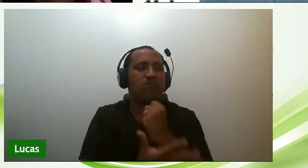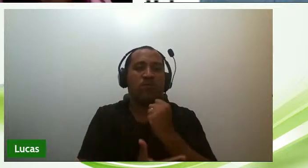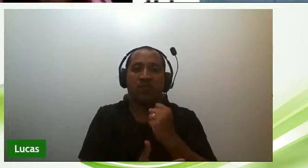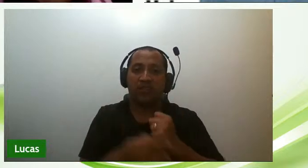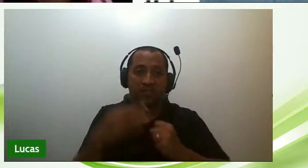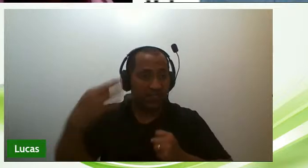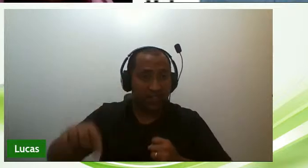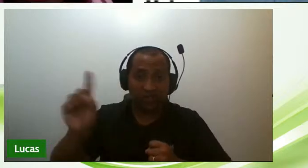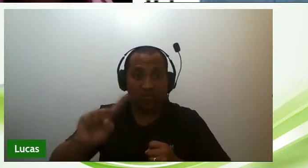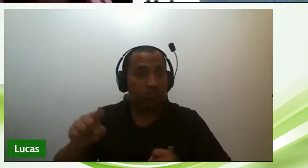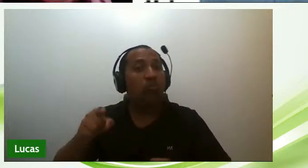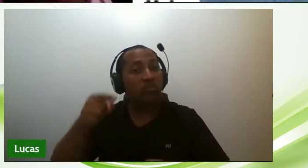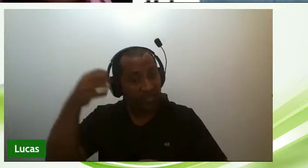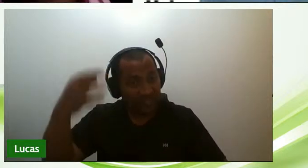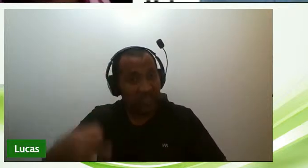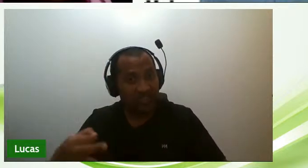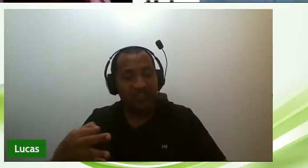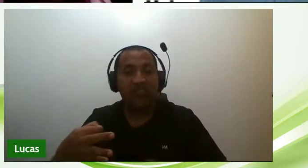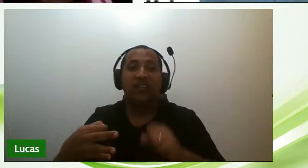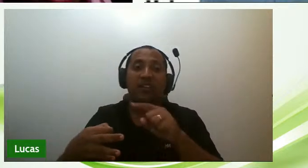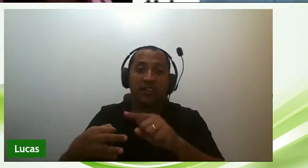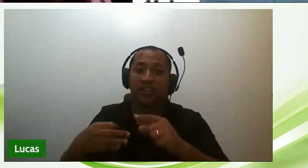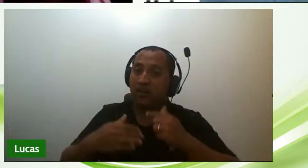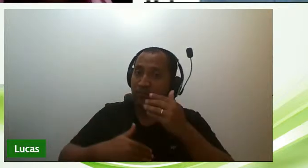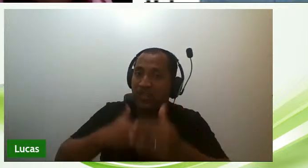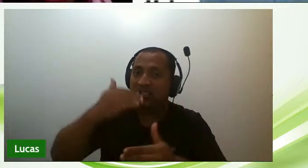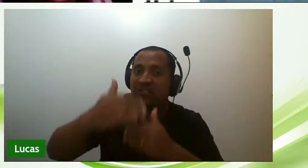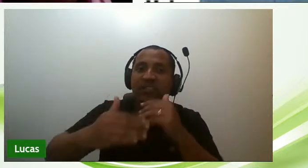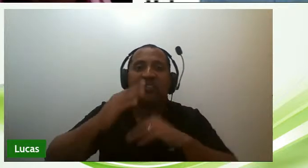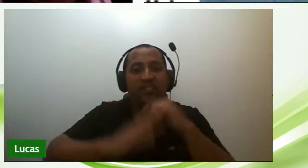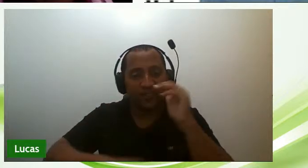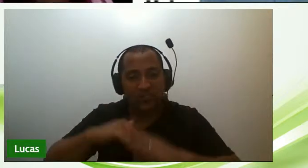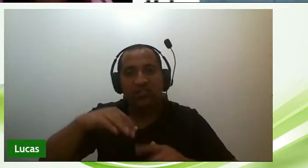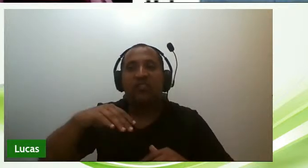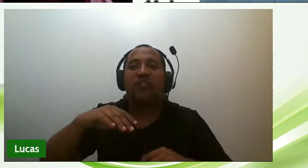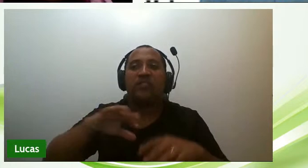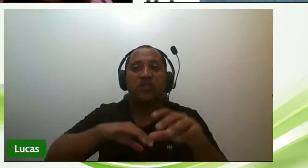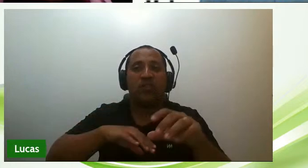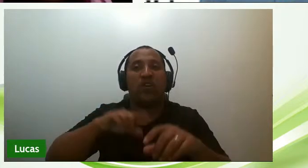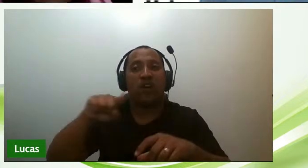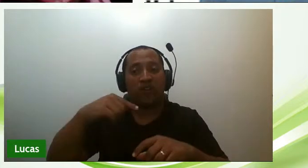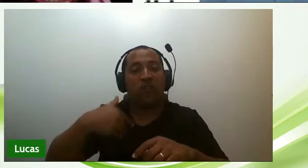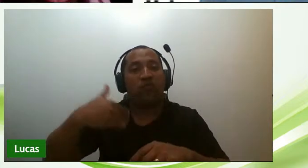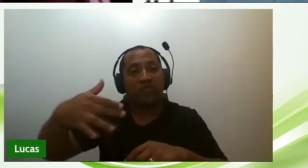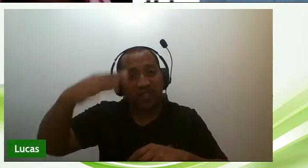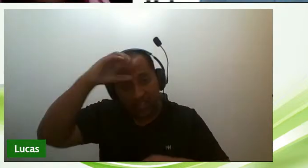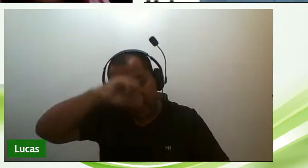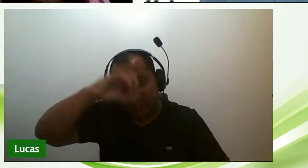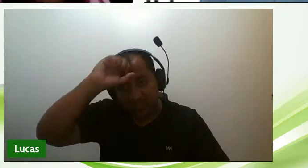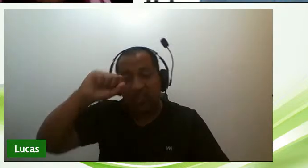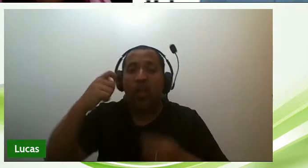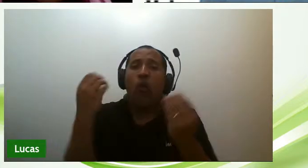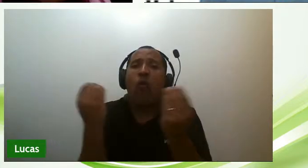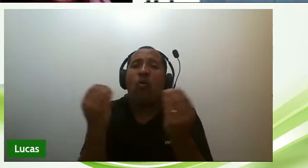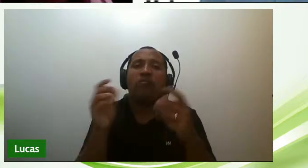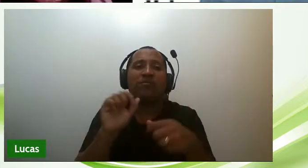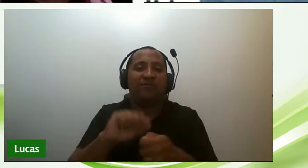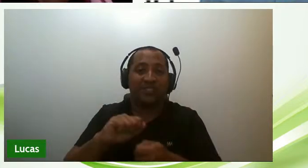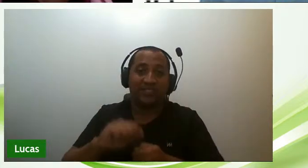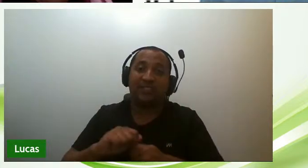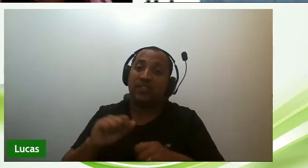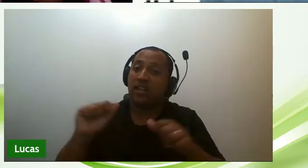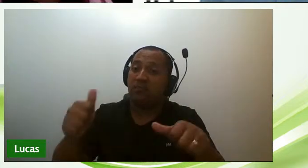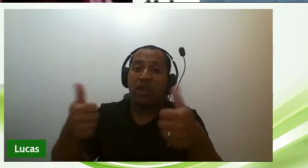ele deu certo. Ele está sendo parte de um processo de construção, de formação, para que vocês possam aprender como fazer e